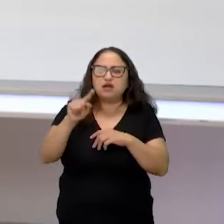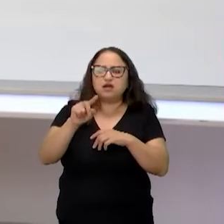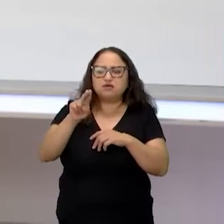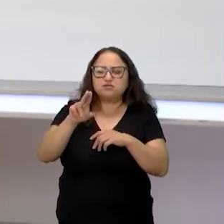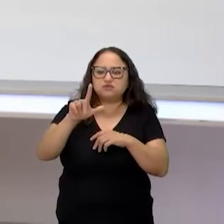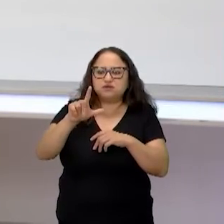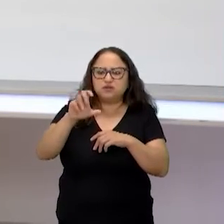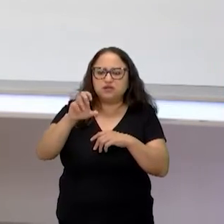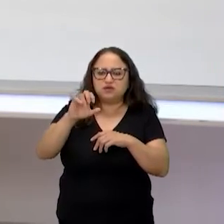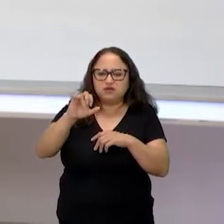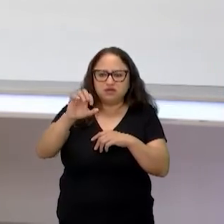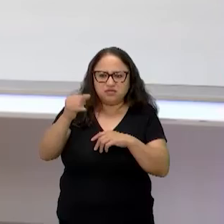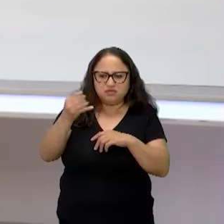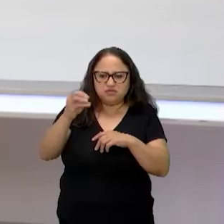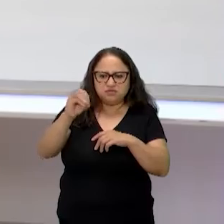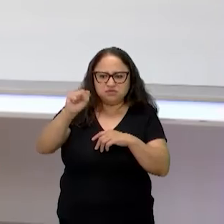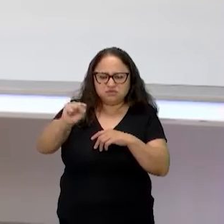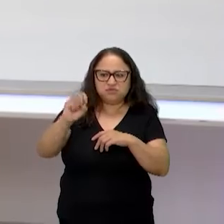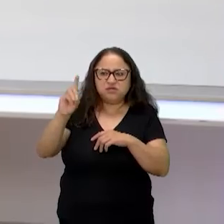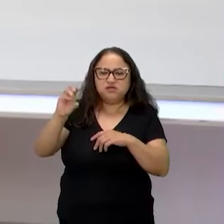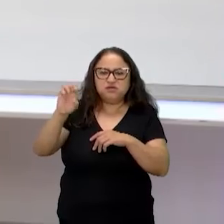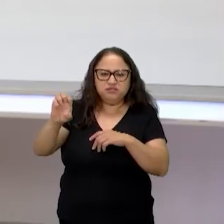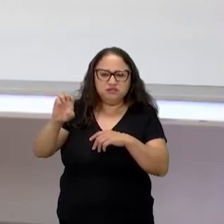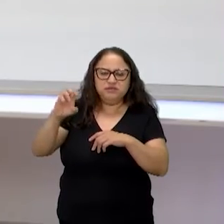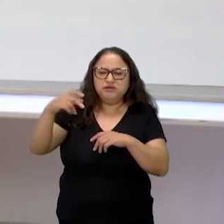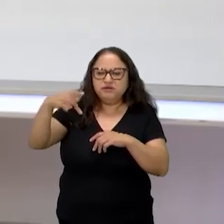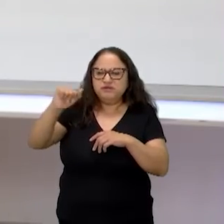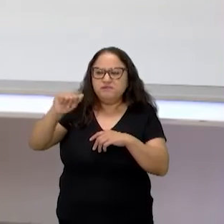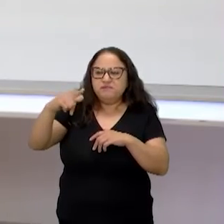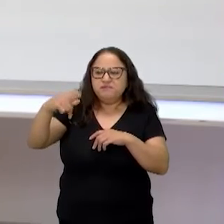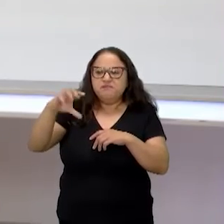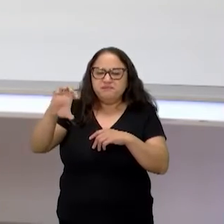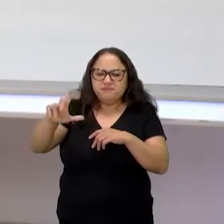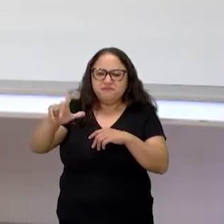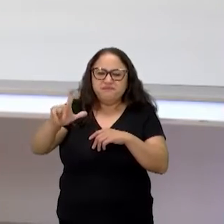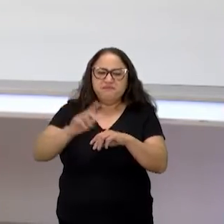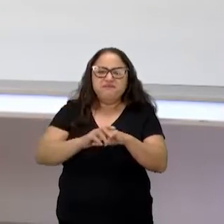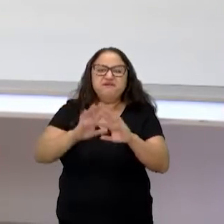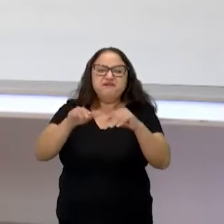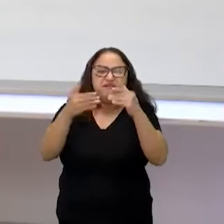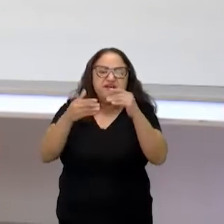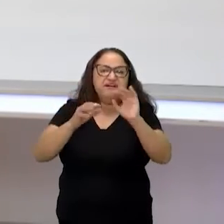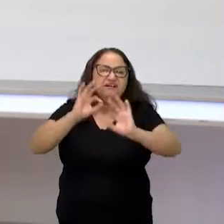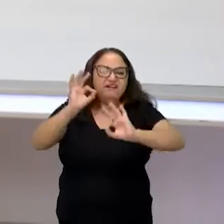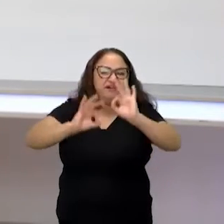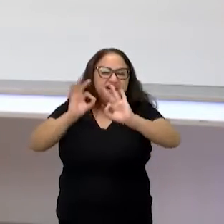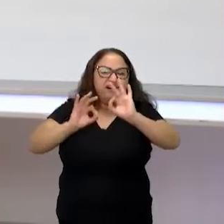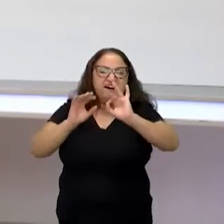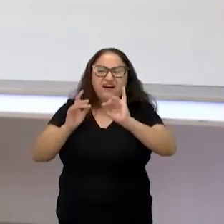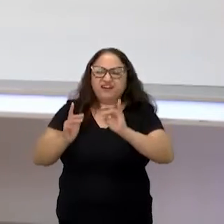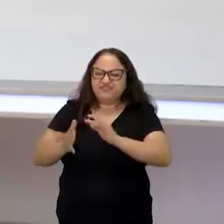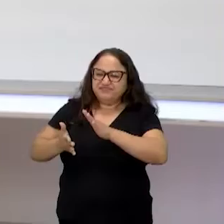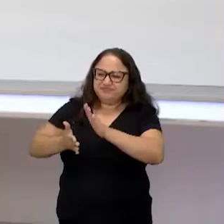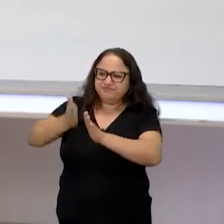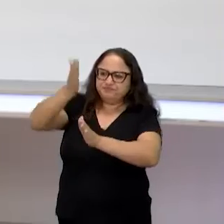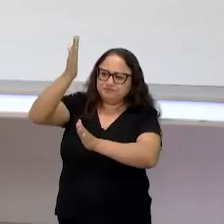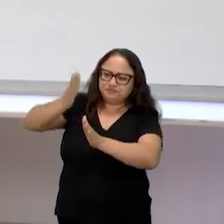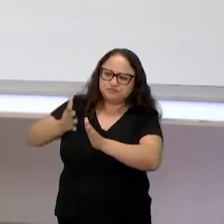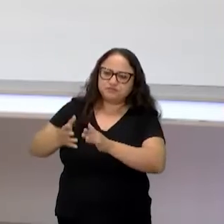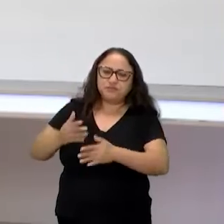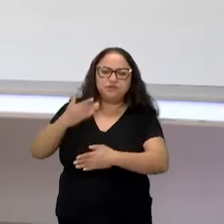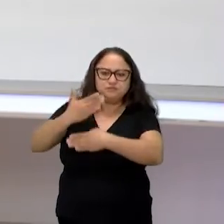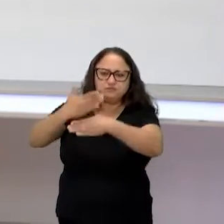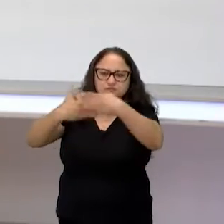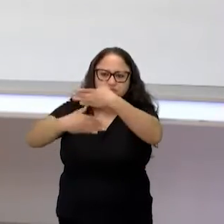Ou seja, ao invés de termos azulejos reais, tá, para revitalizar muros muito degradados em determinados